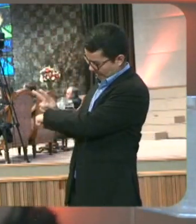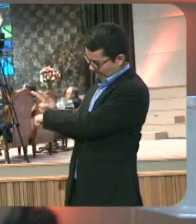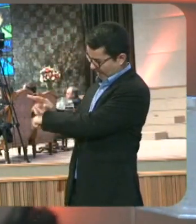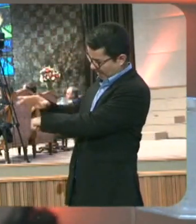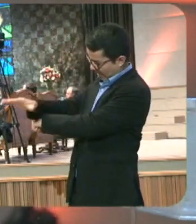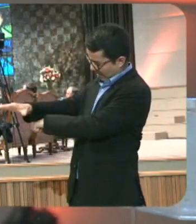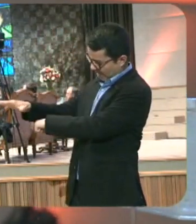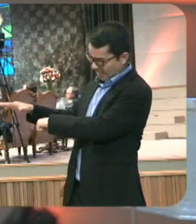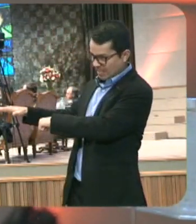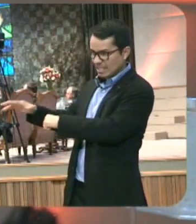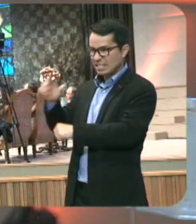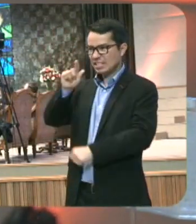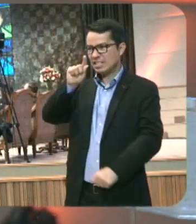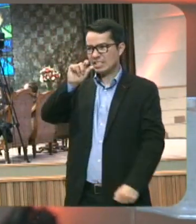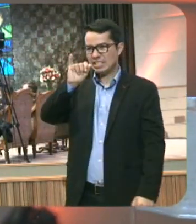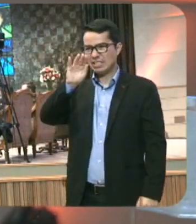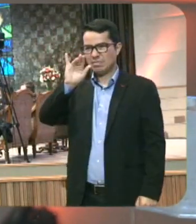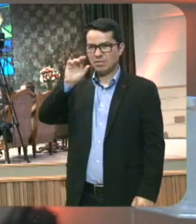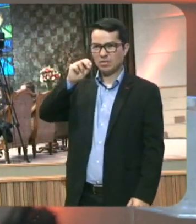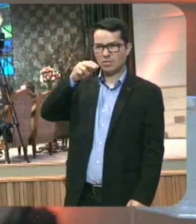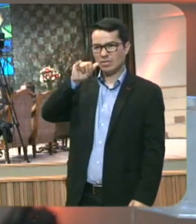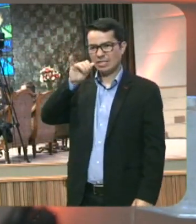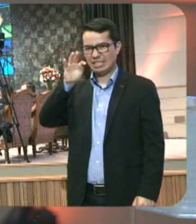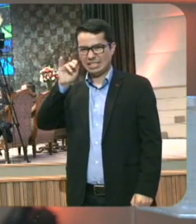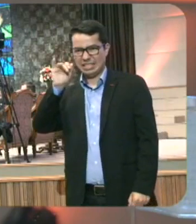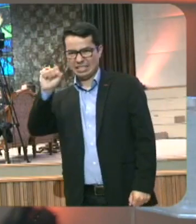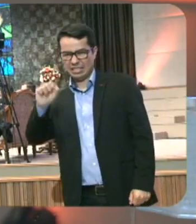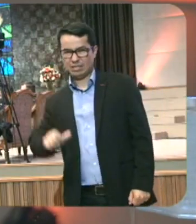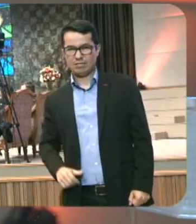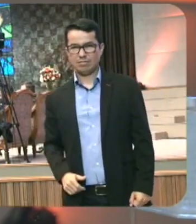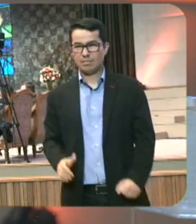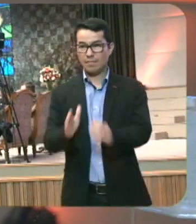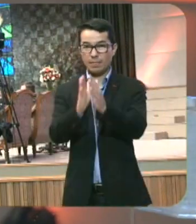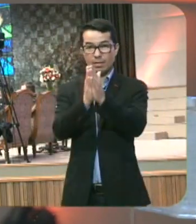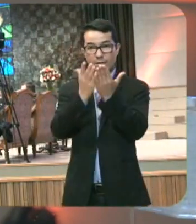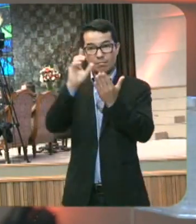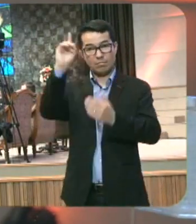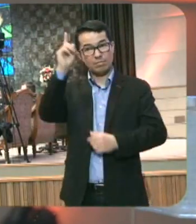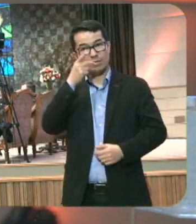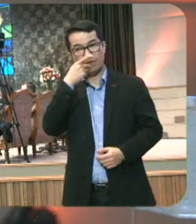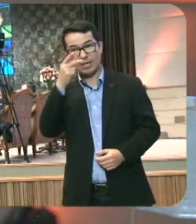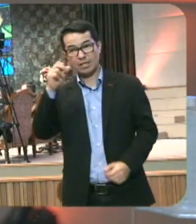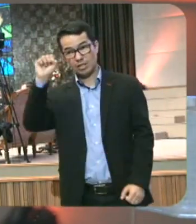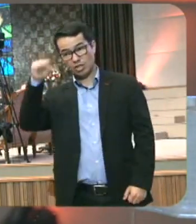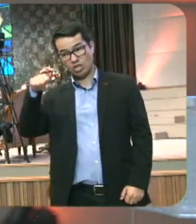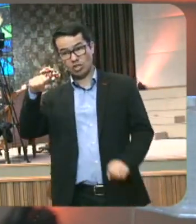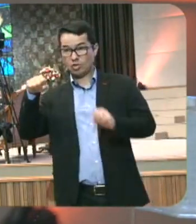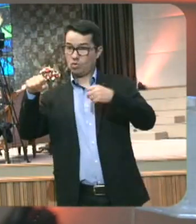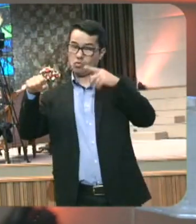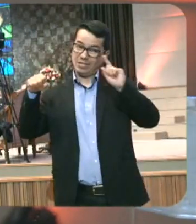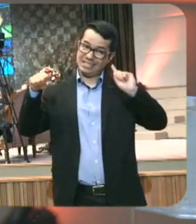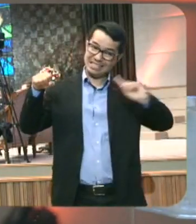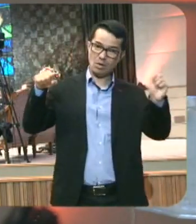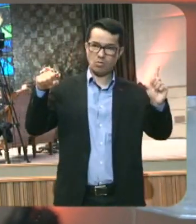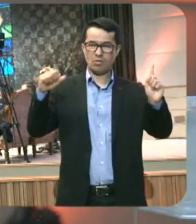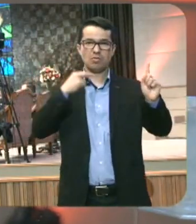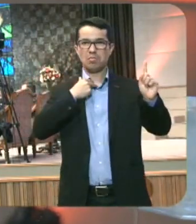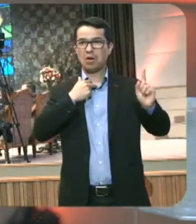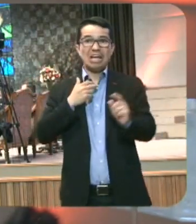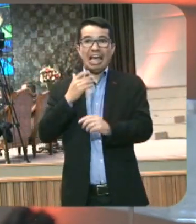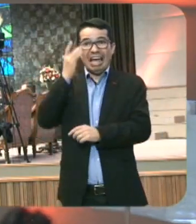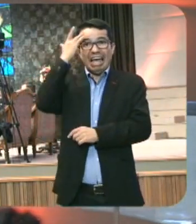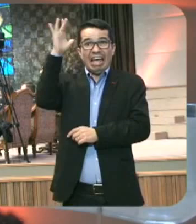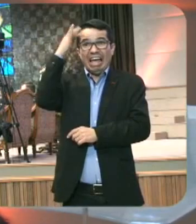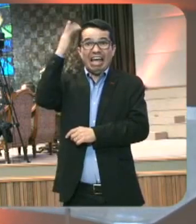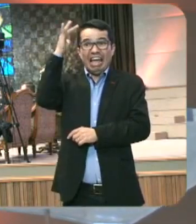A palavra de Deus está ensinando: seja o seu sim, sim, não, não, o que passa disso é de procedência maligna. Eu